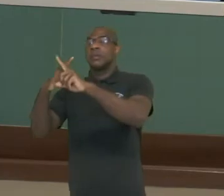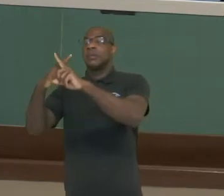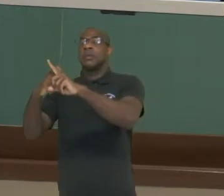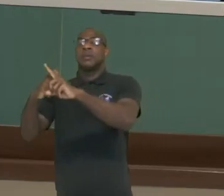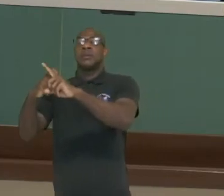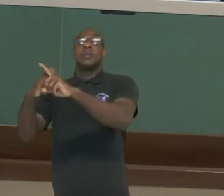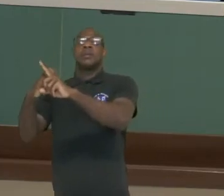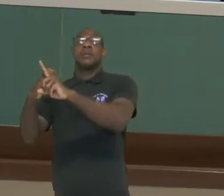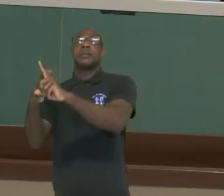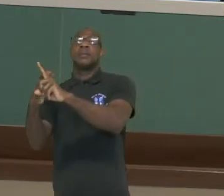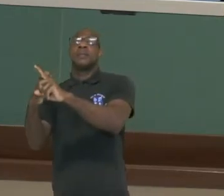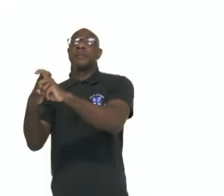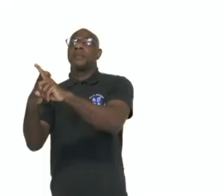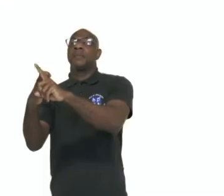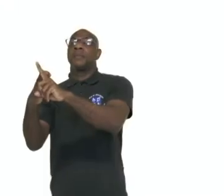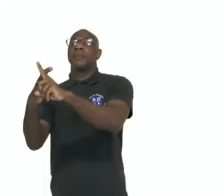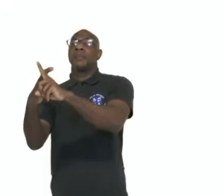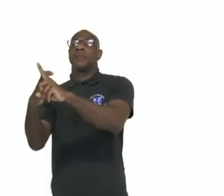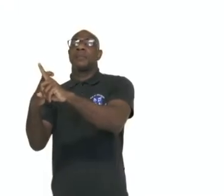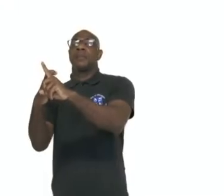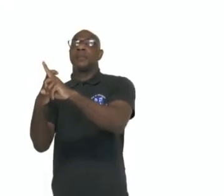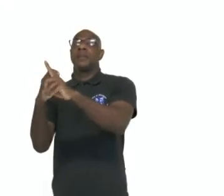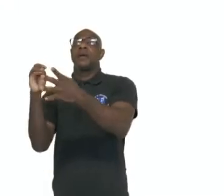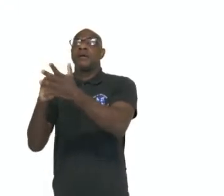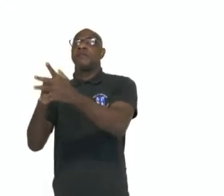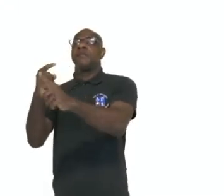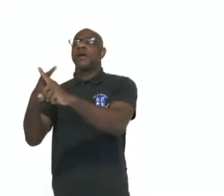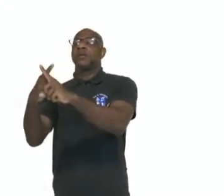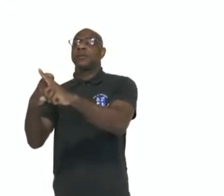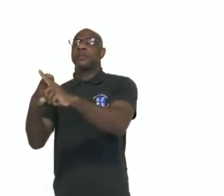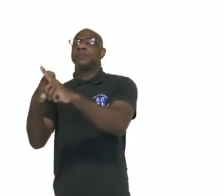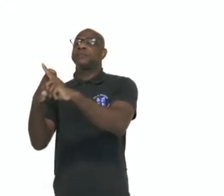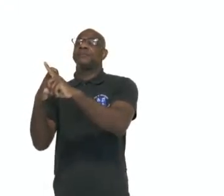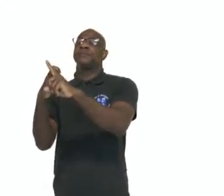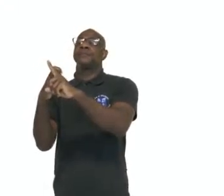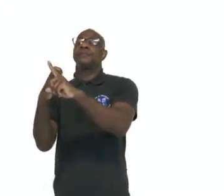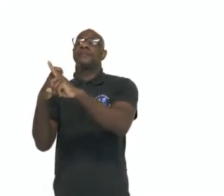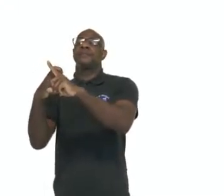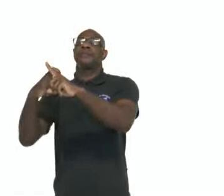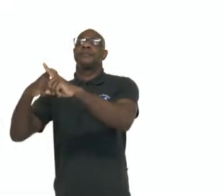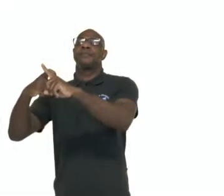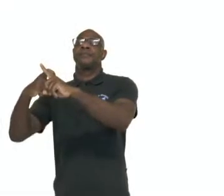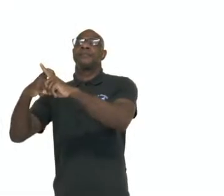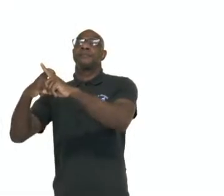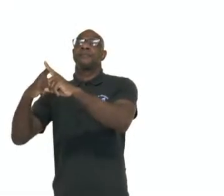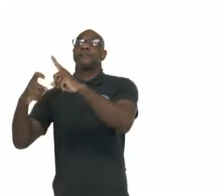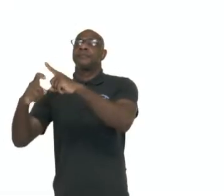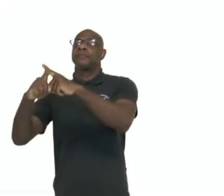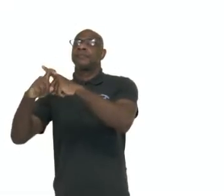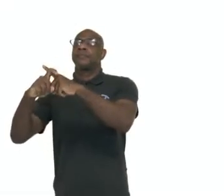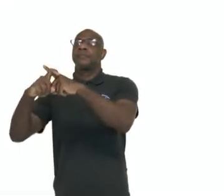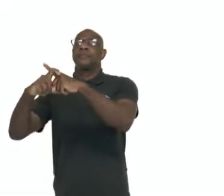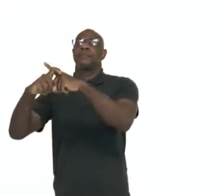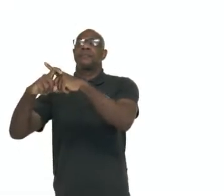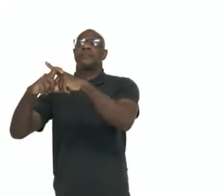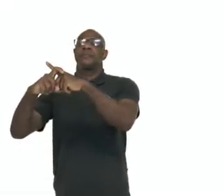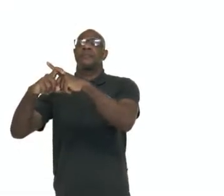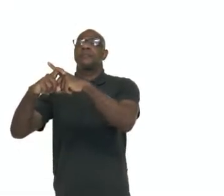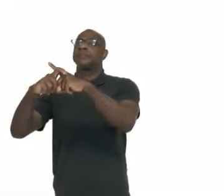a falta completa aqui, a ausência parcial de um cromossomo. Então, tem esses dois